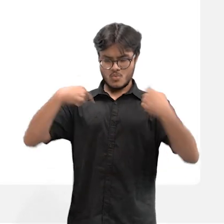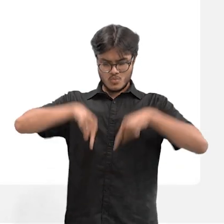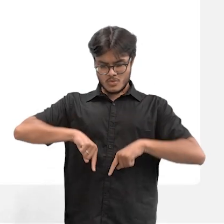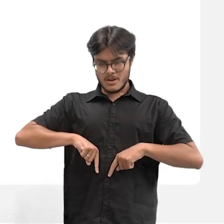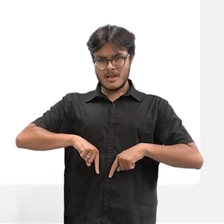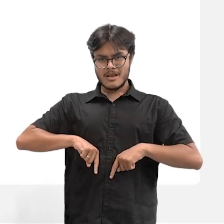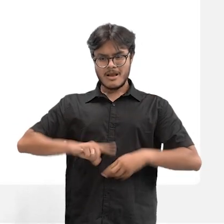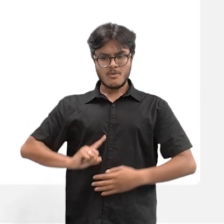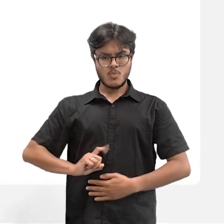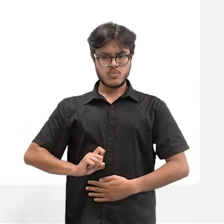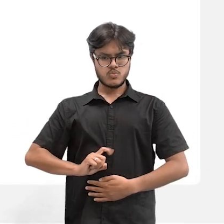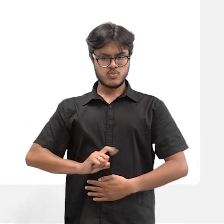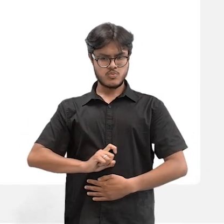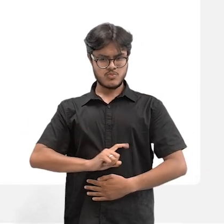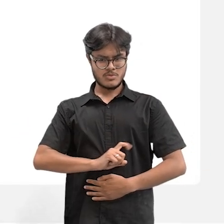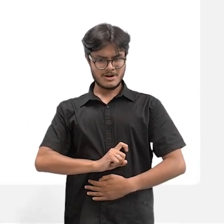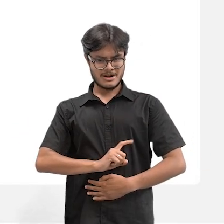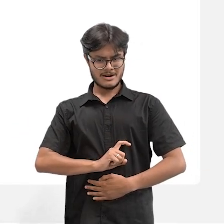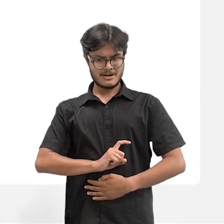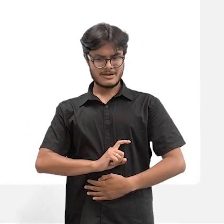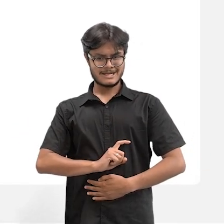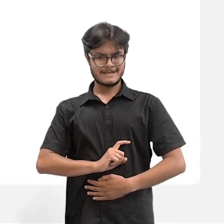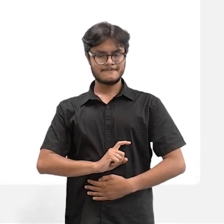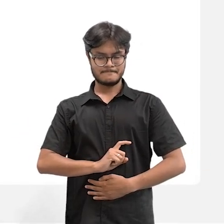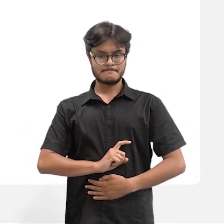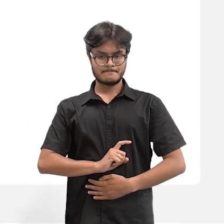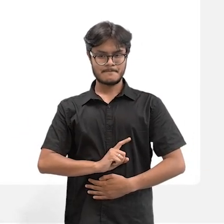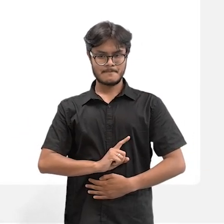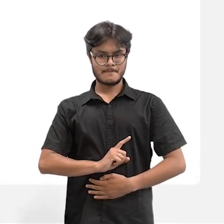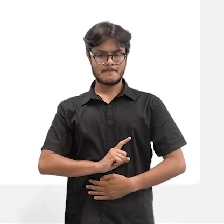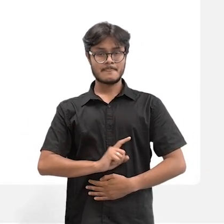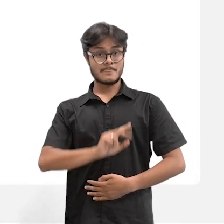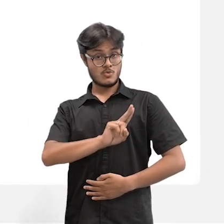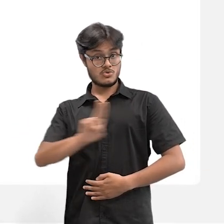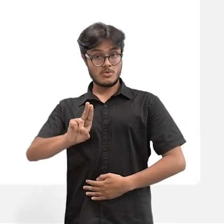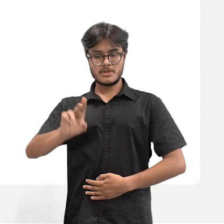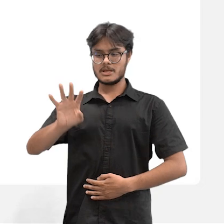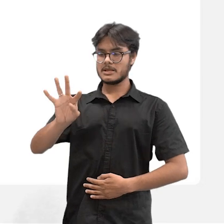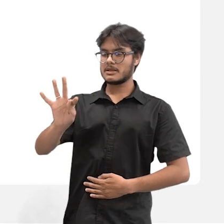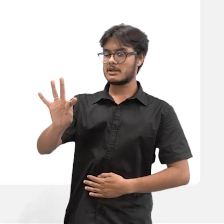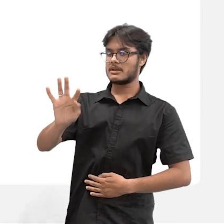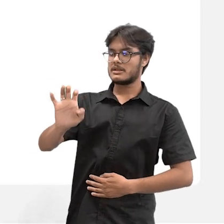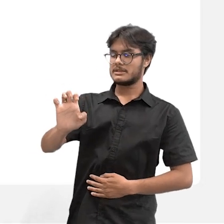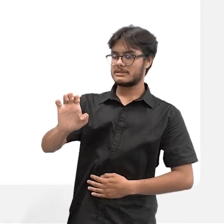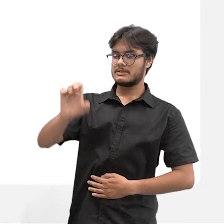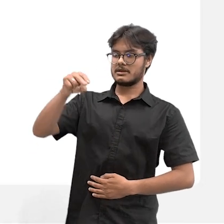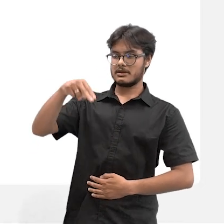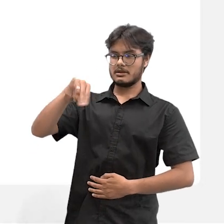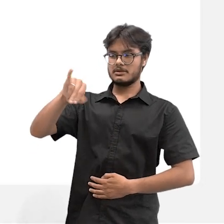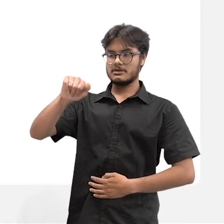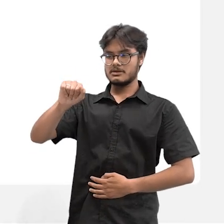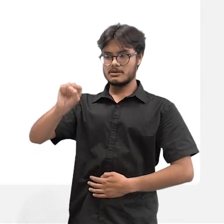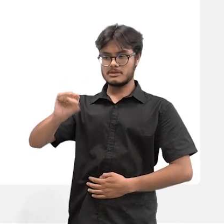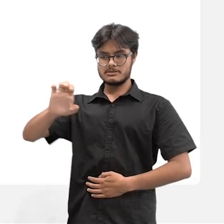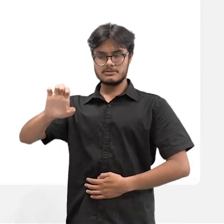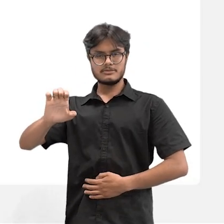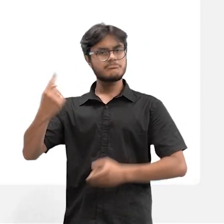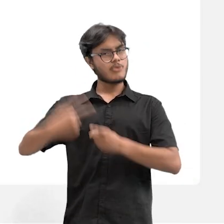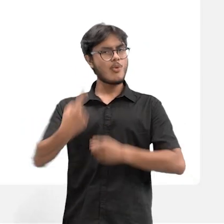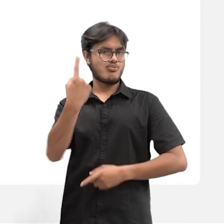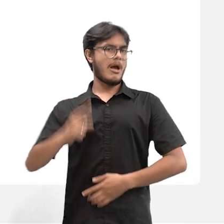intestino, o ser humano, ele tem teníase, certo? Porque ele possui uma